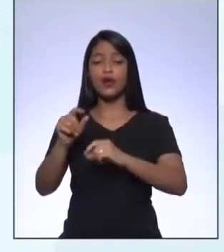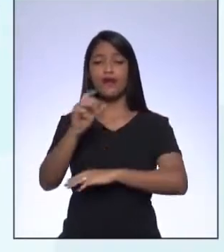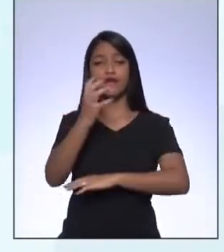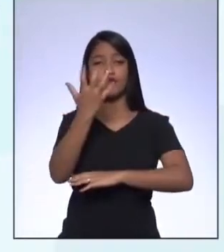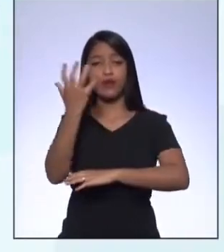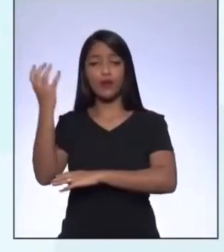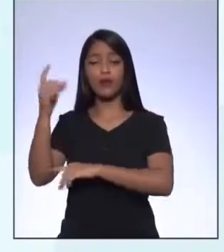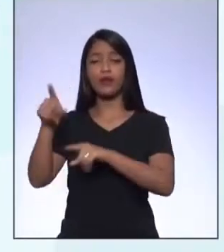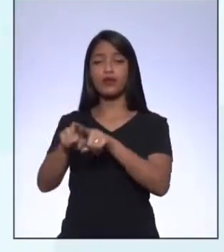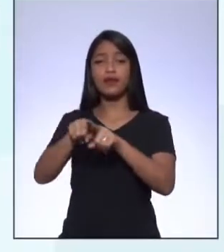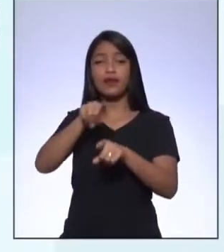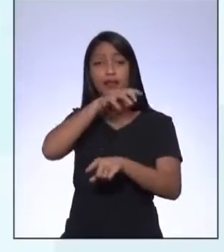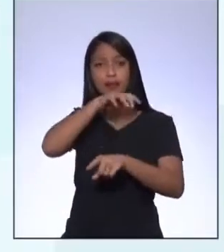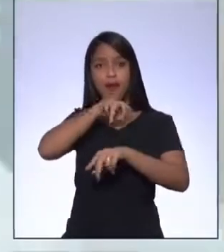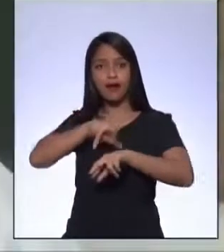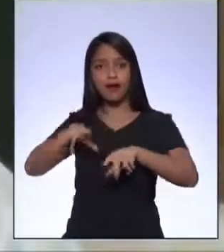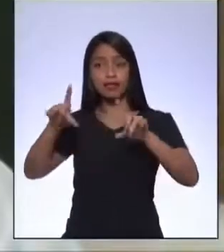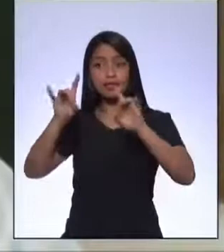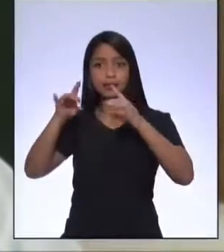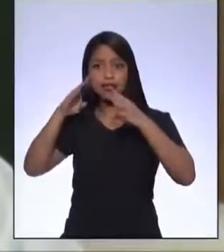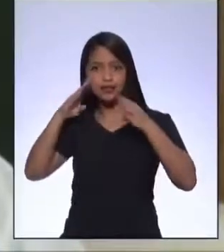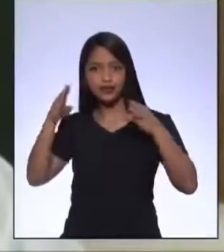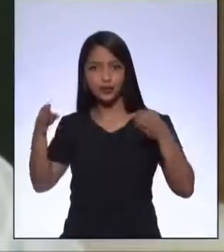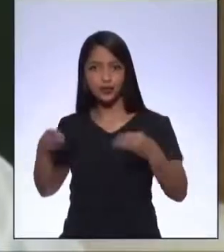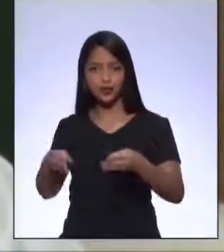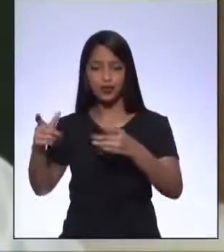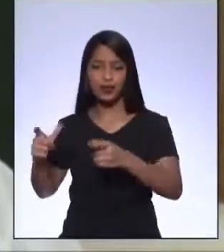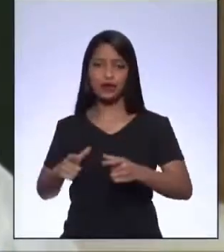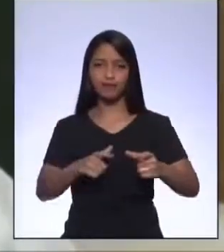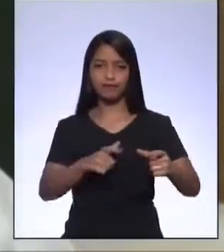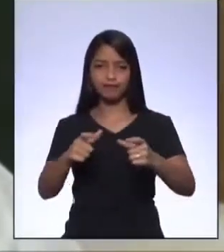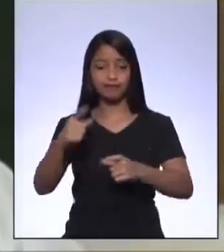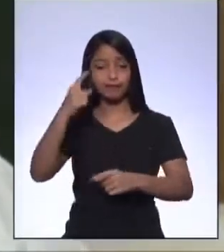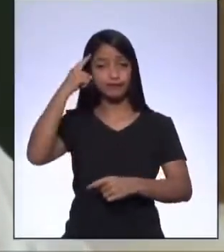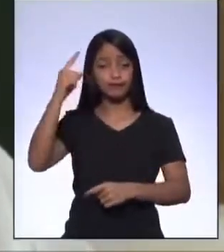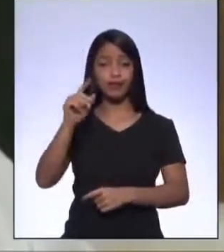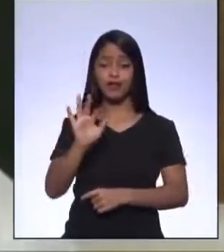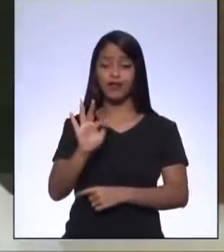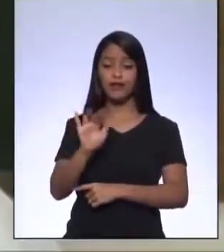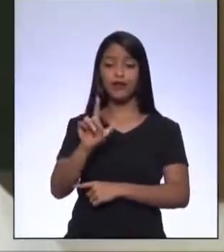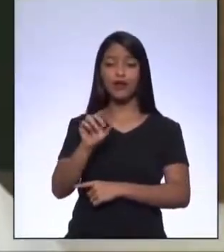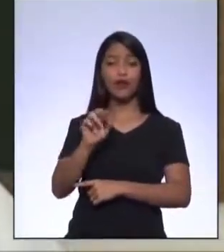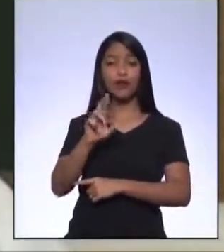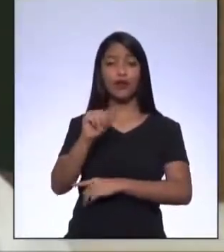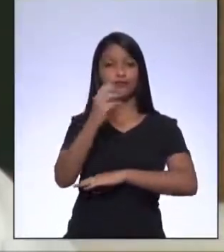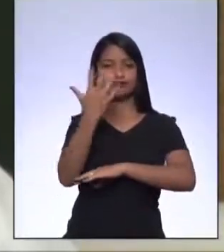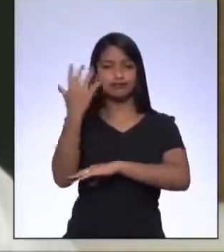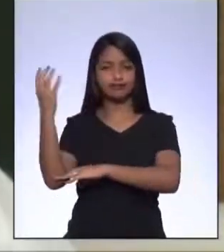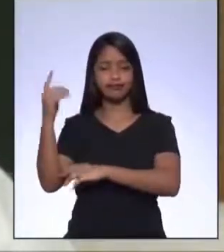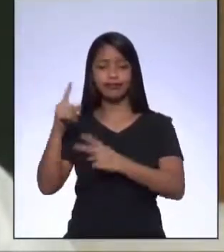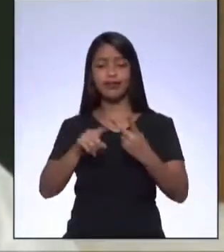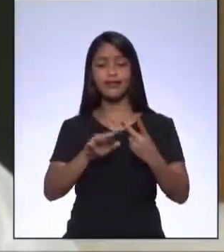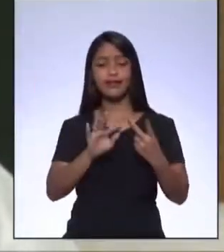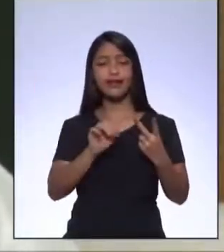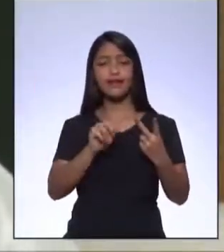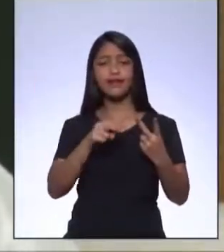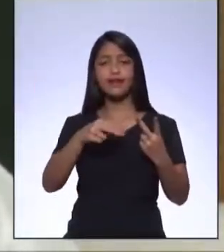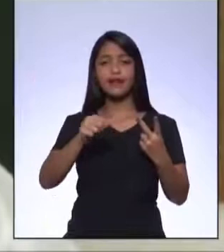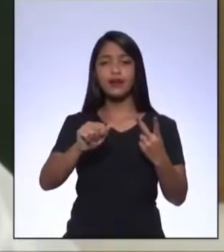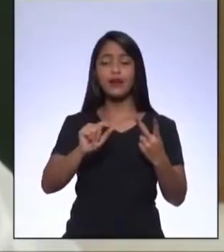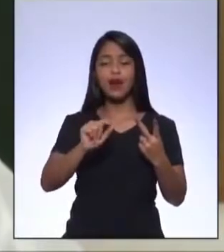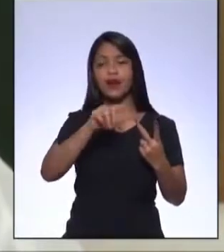flora e fauna específica, tá bom? Então, lembrando, né? Flora são as plantinhas e a fauna são os animais,